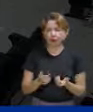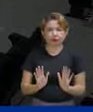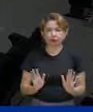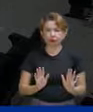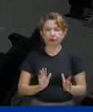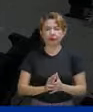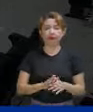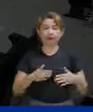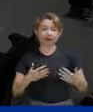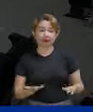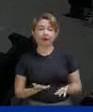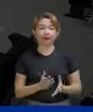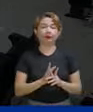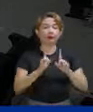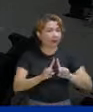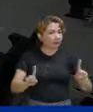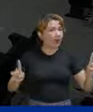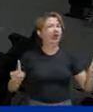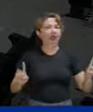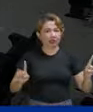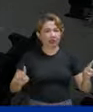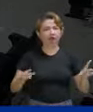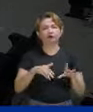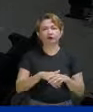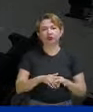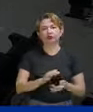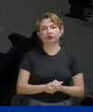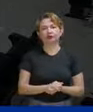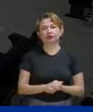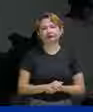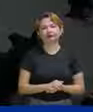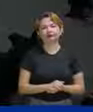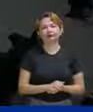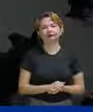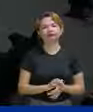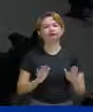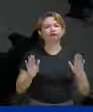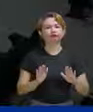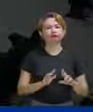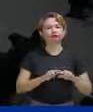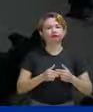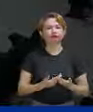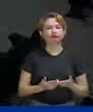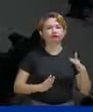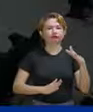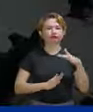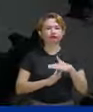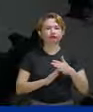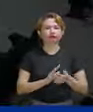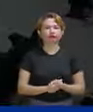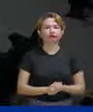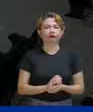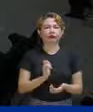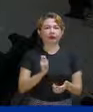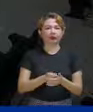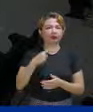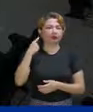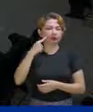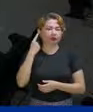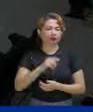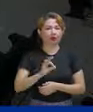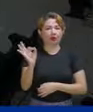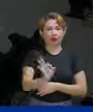eminente relator ele trouxe um voto para pacificar essa questão de honorários advocatícios e estabeleceu-se